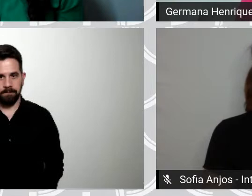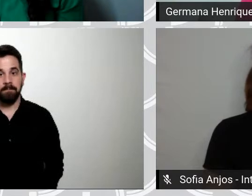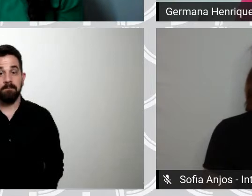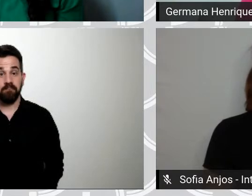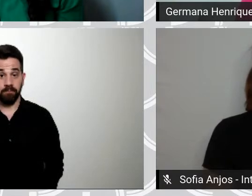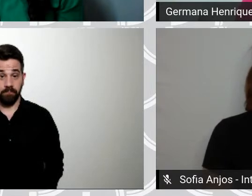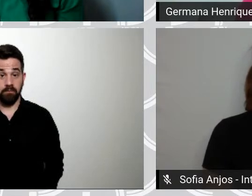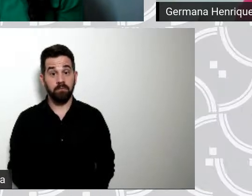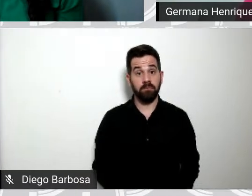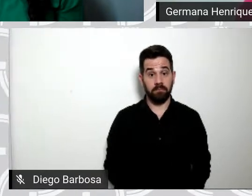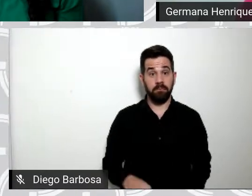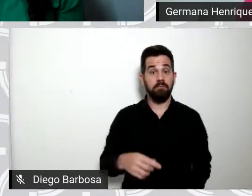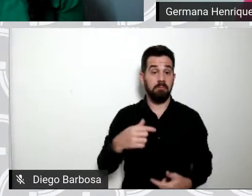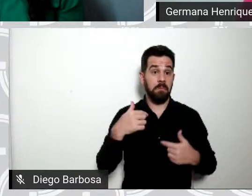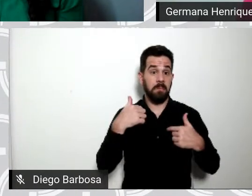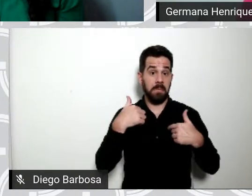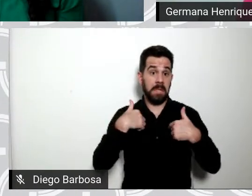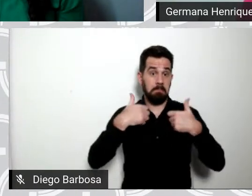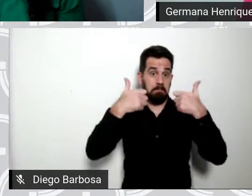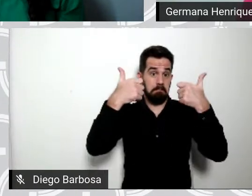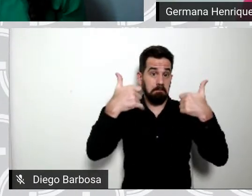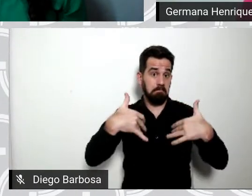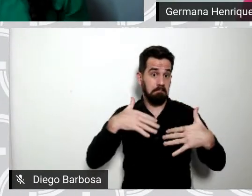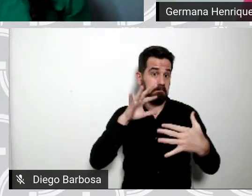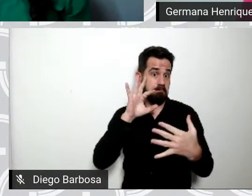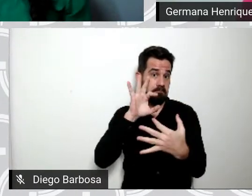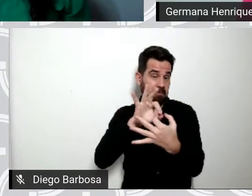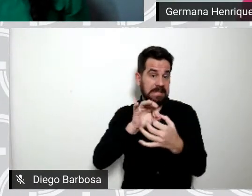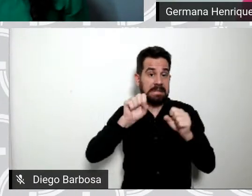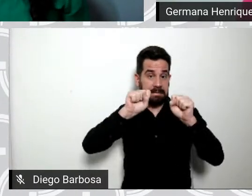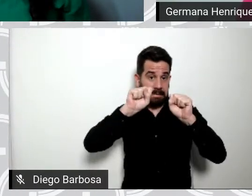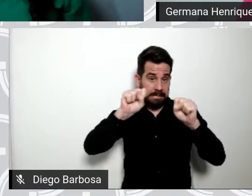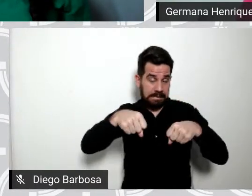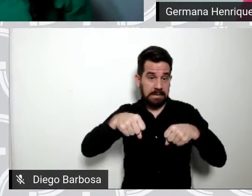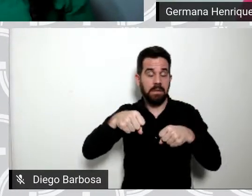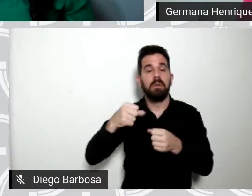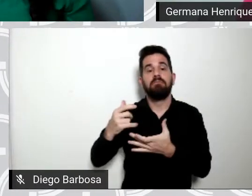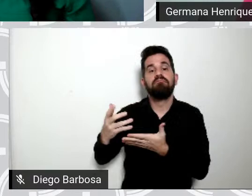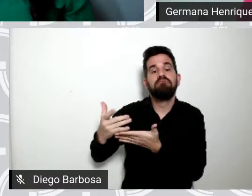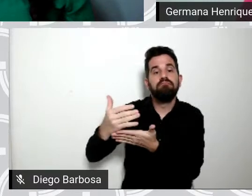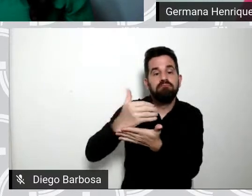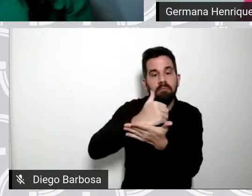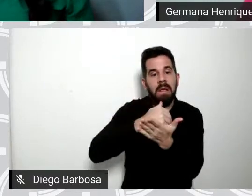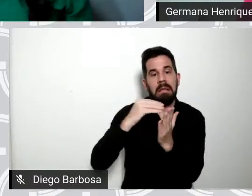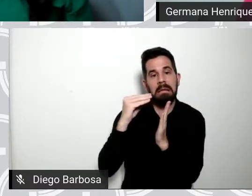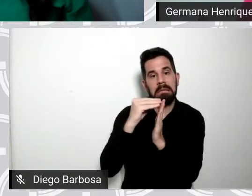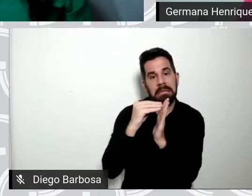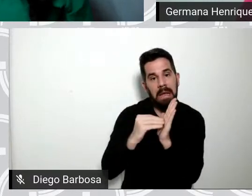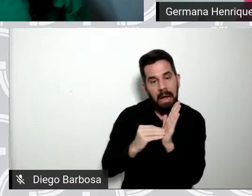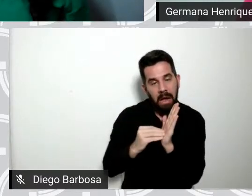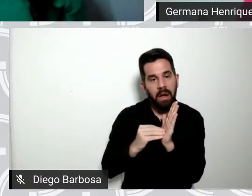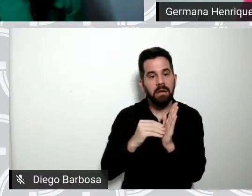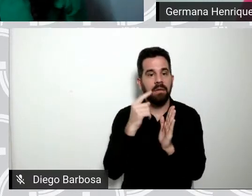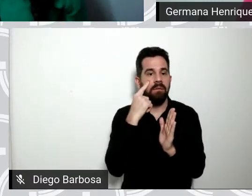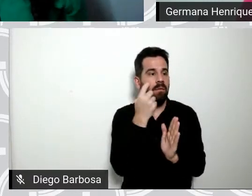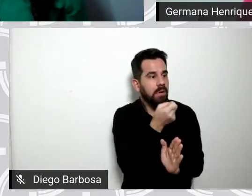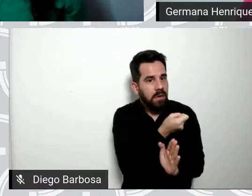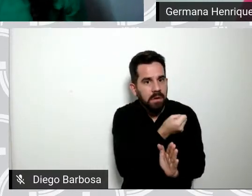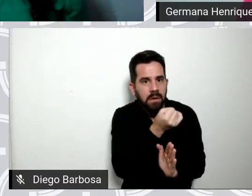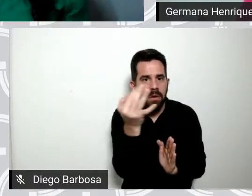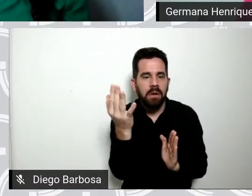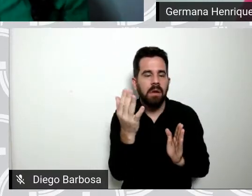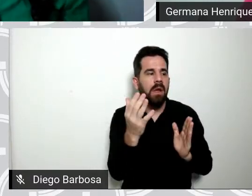se a enumeração de dados, a catalogação, o acúmulo de fatos e análise